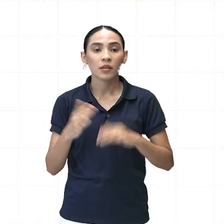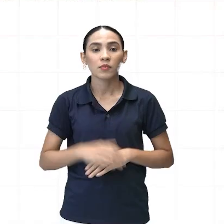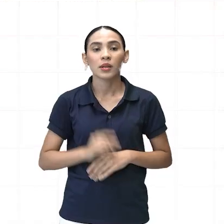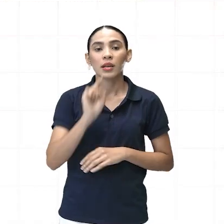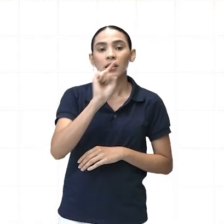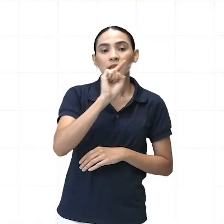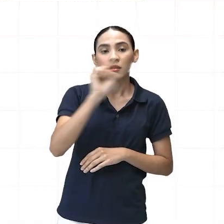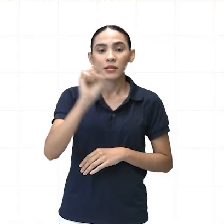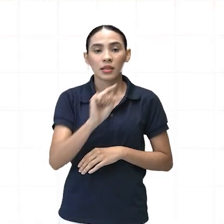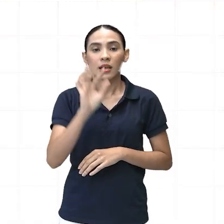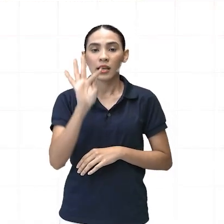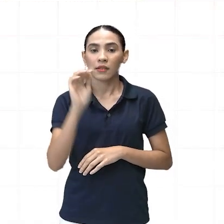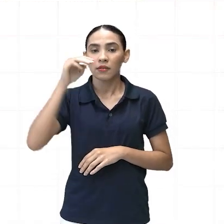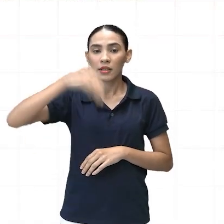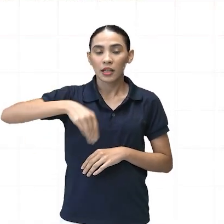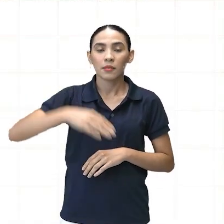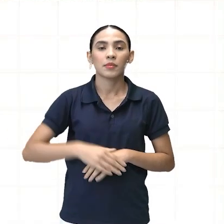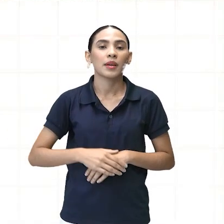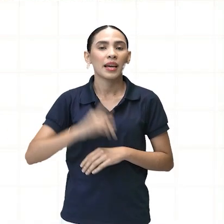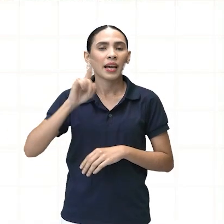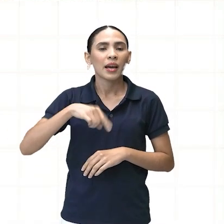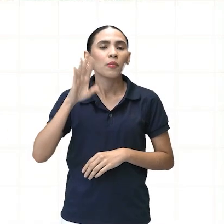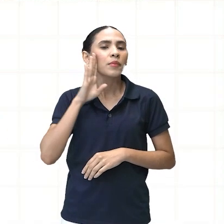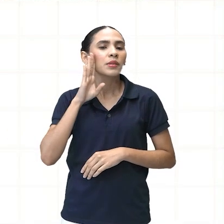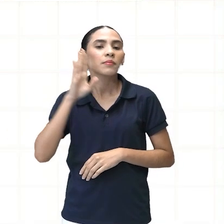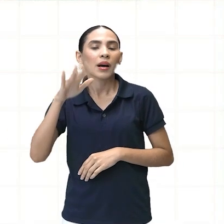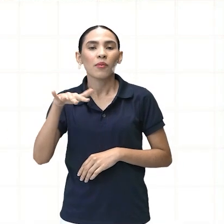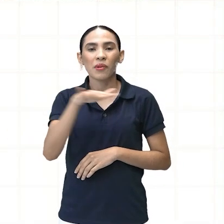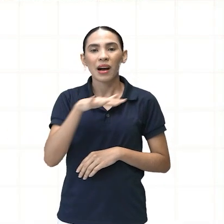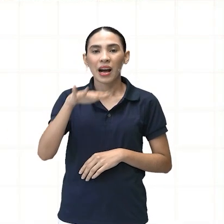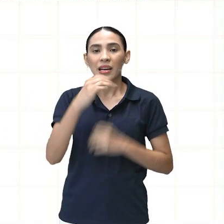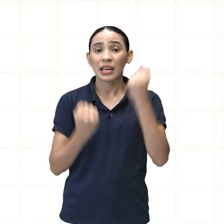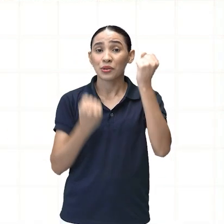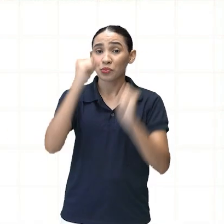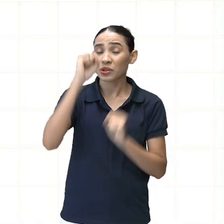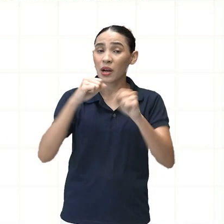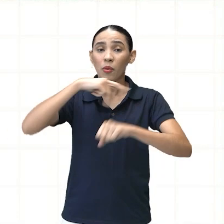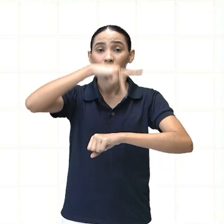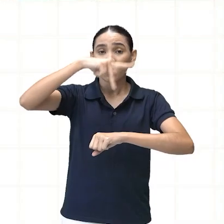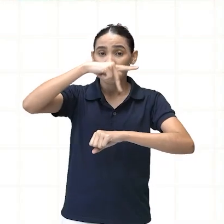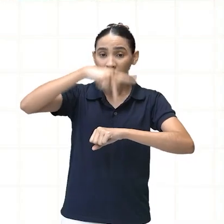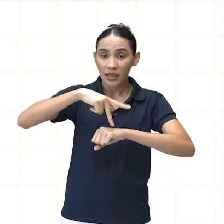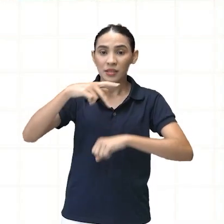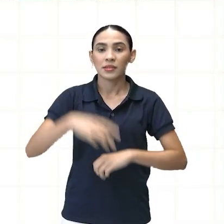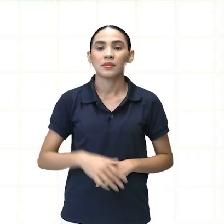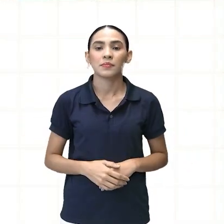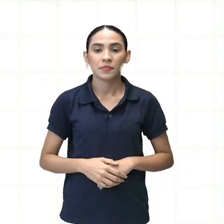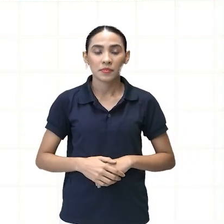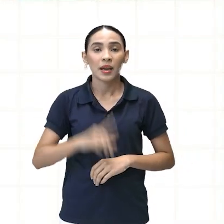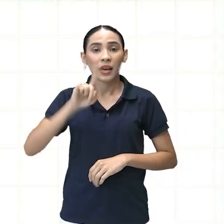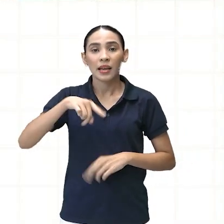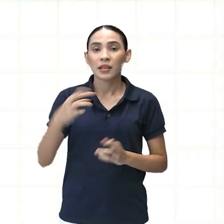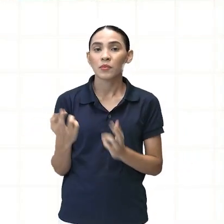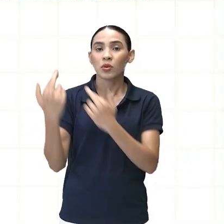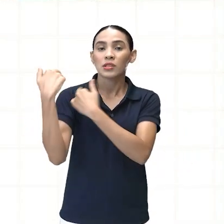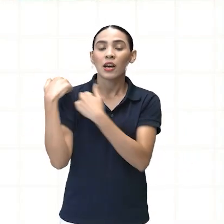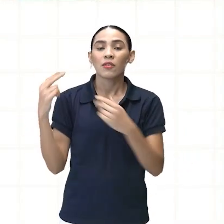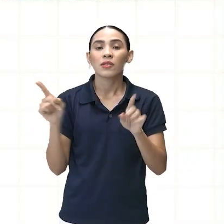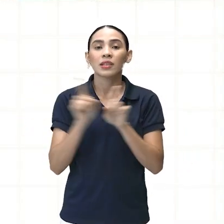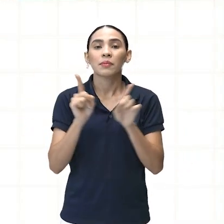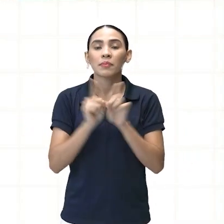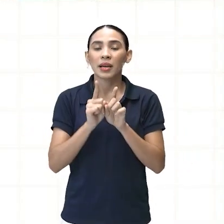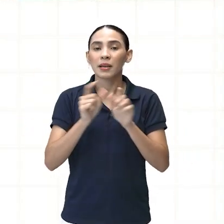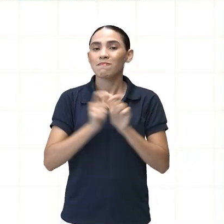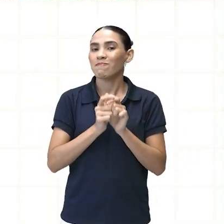Zona Franca de Manaus abriga um dos principais parques industriais do país, certo? É responsável ali por